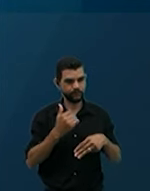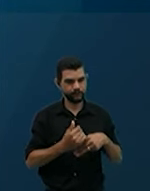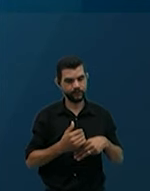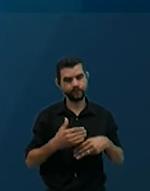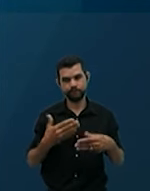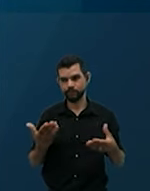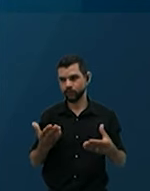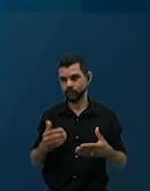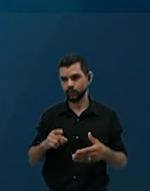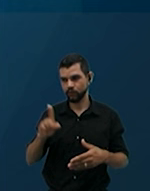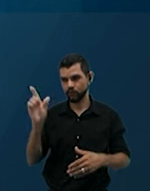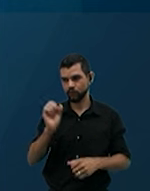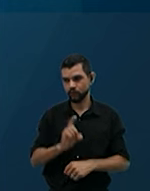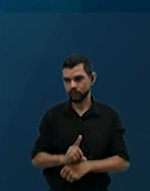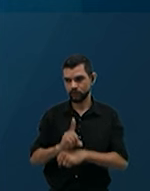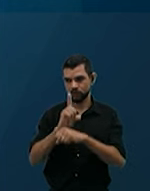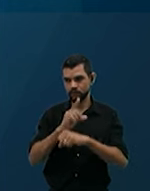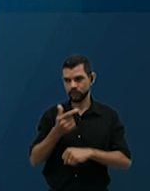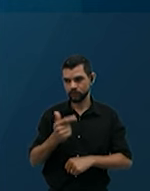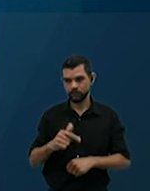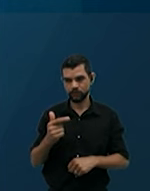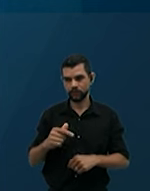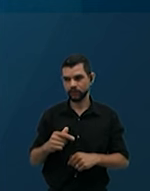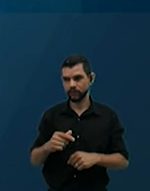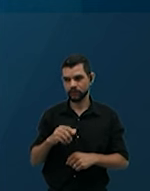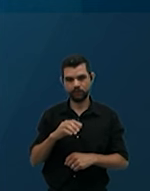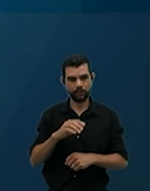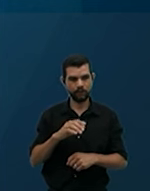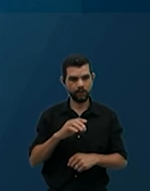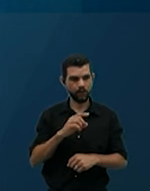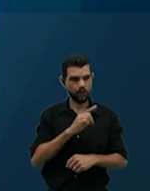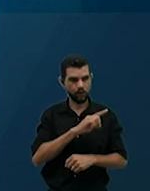se alguém quer suscitar, debater alguma coisa. Não, se